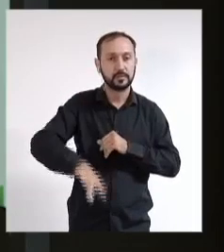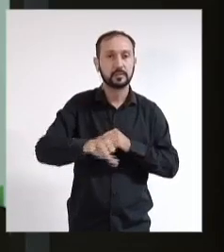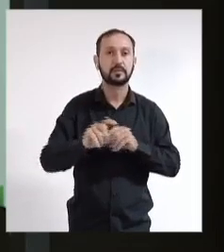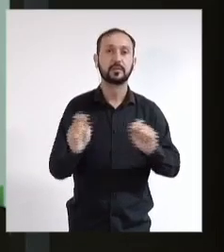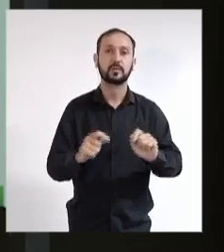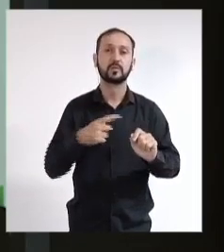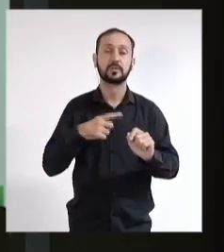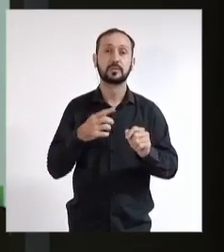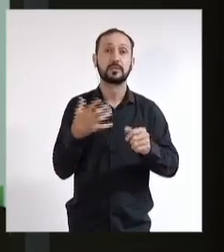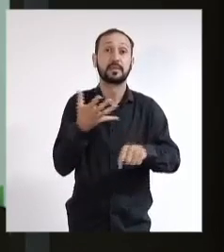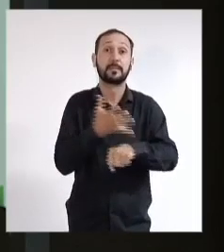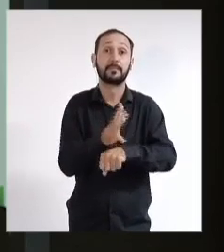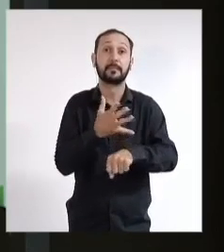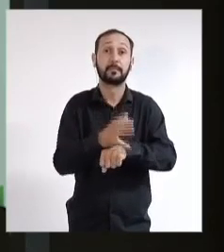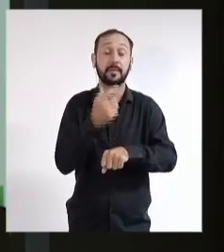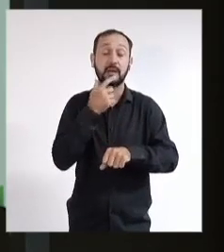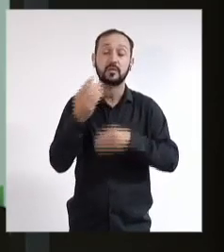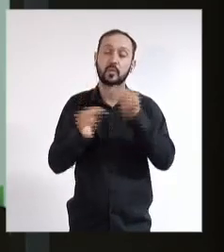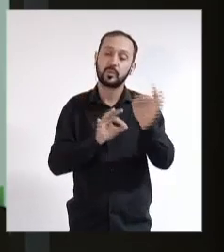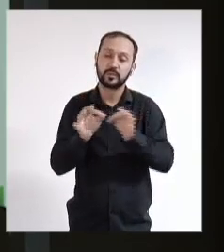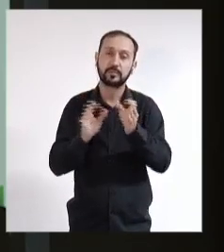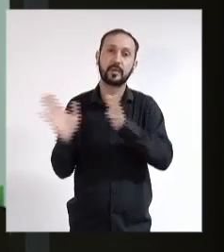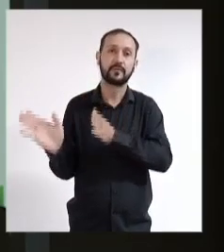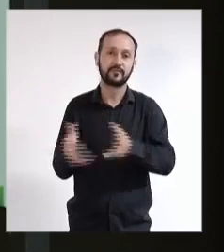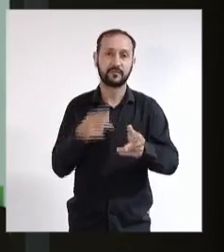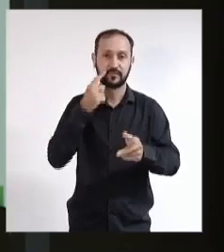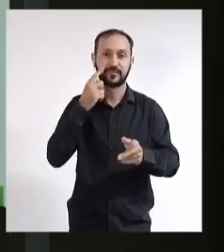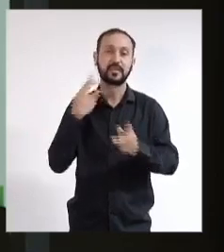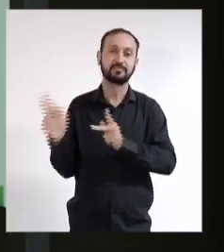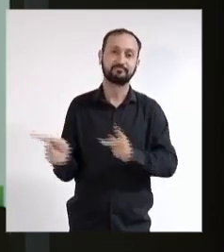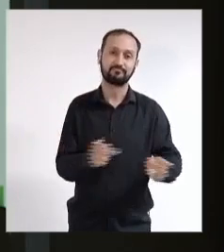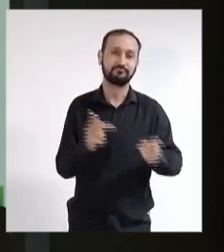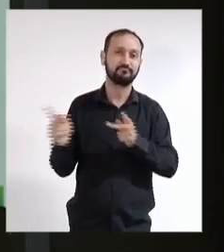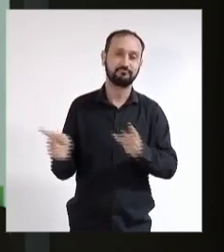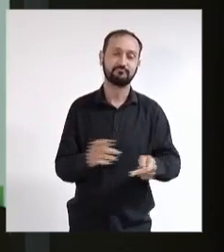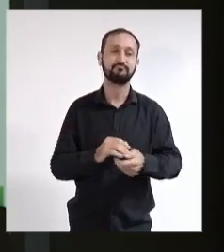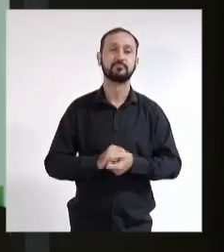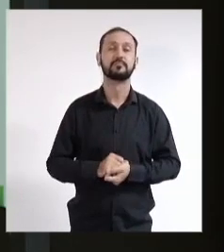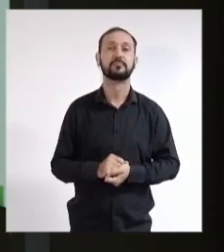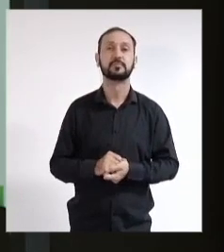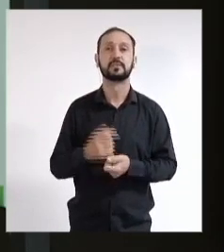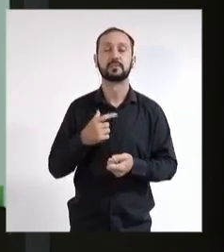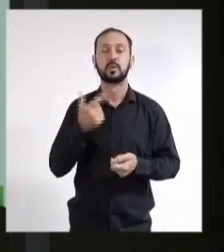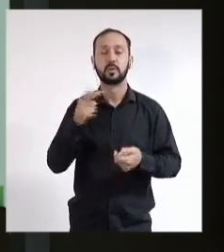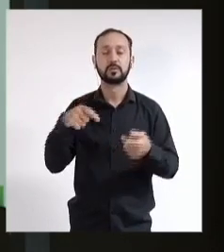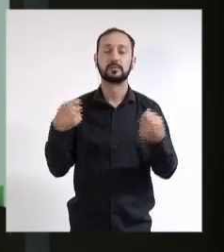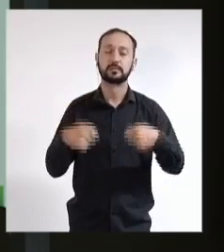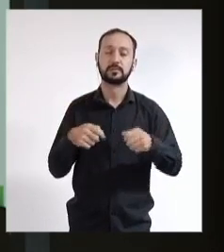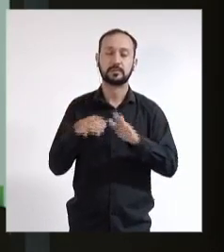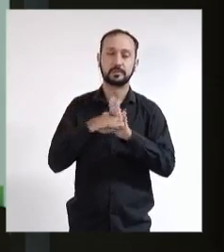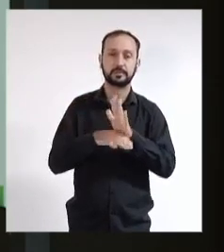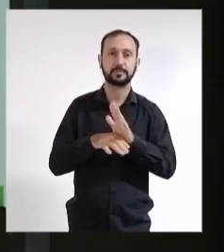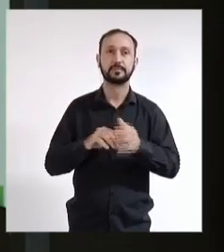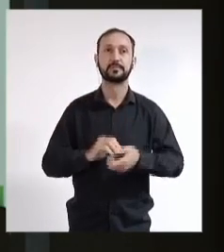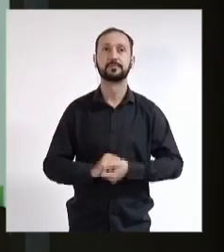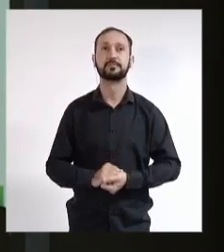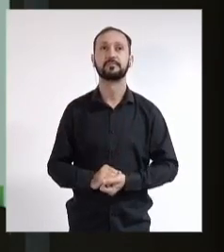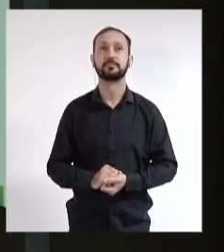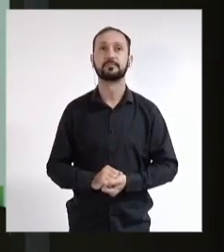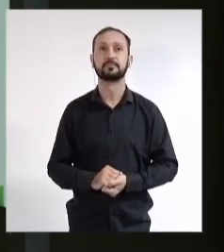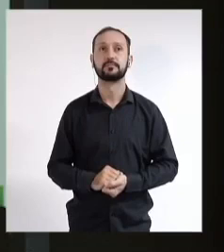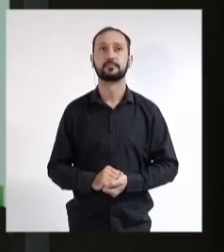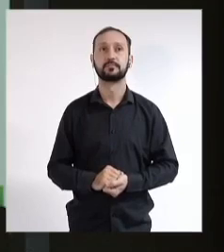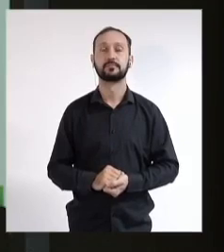possa ser mais prática para essa visitação é e vai uma série de outras necessidades que temos também o